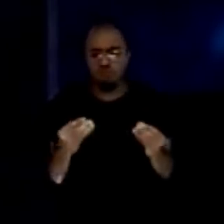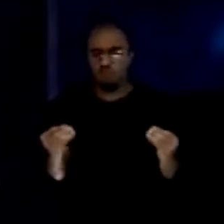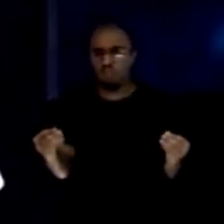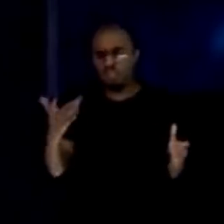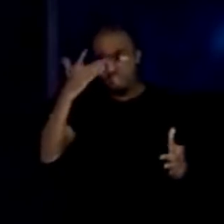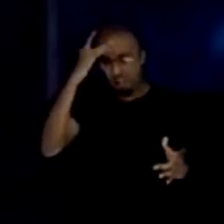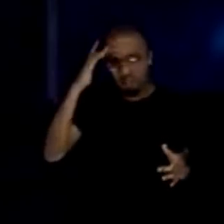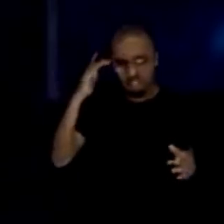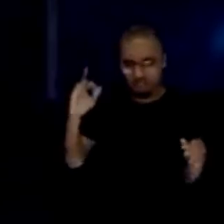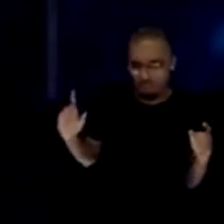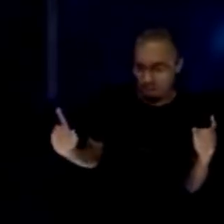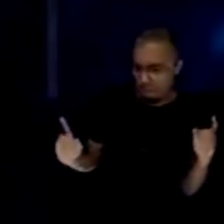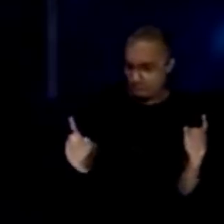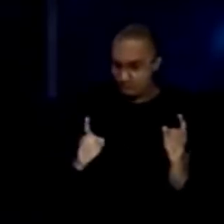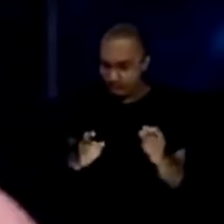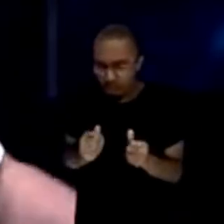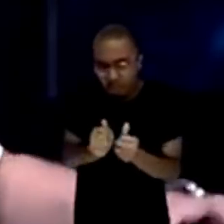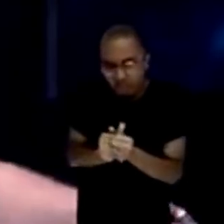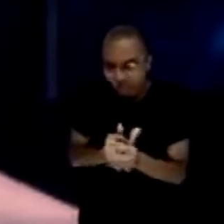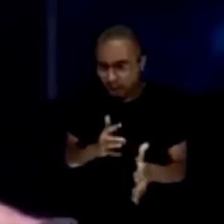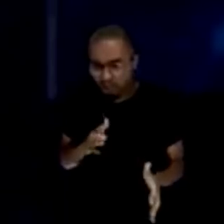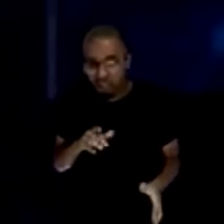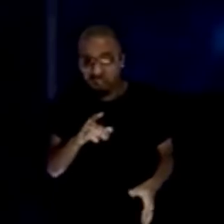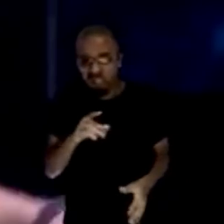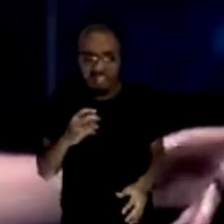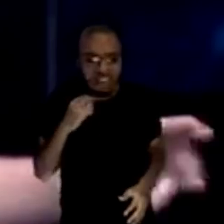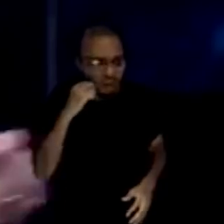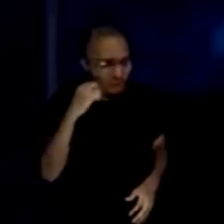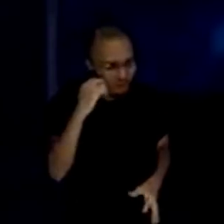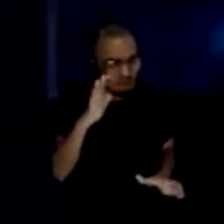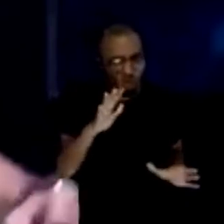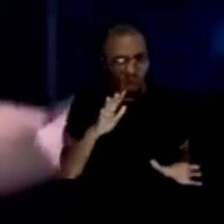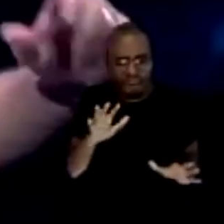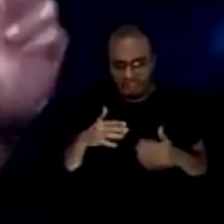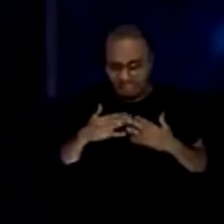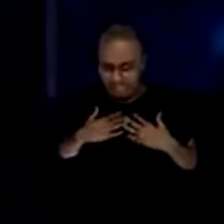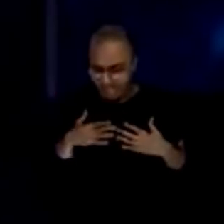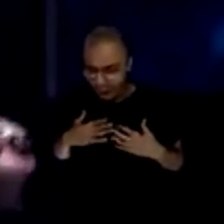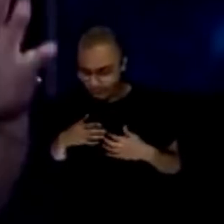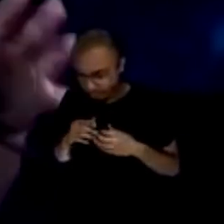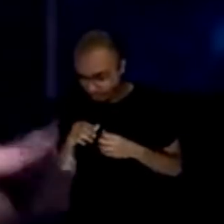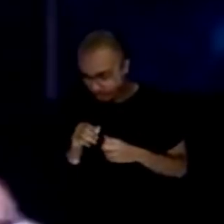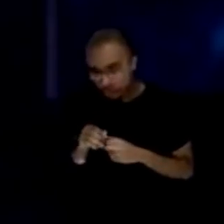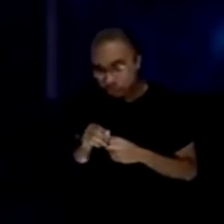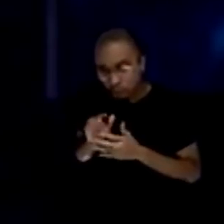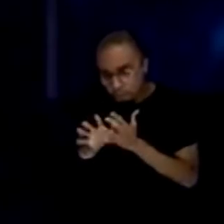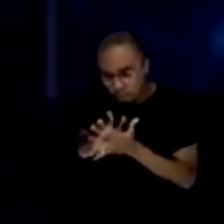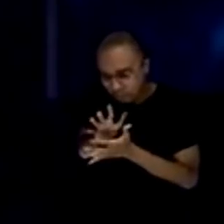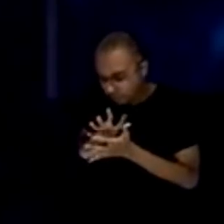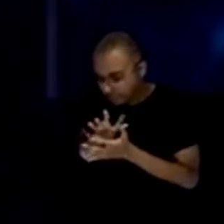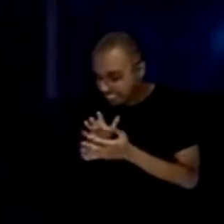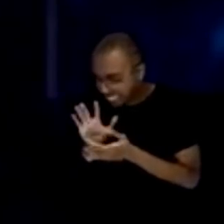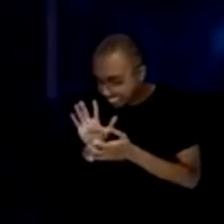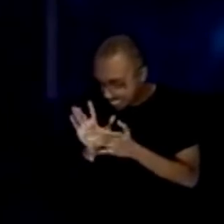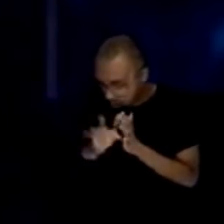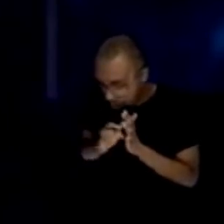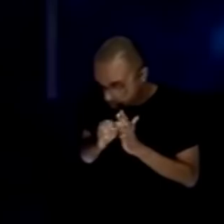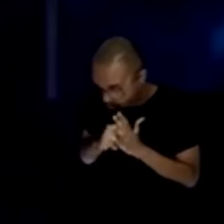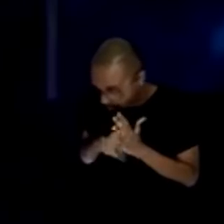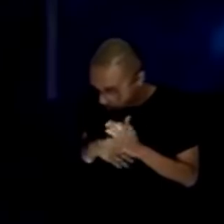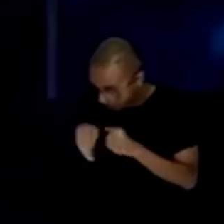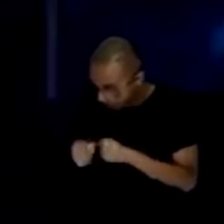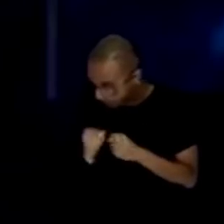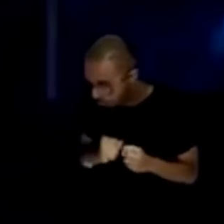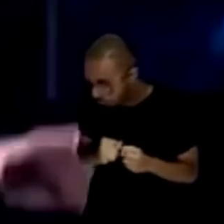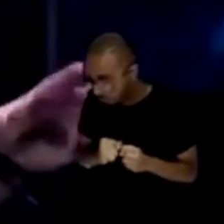Quando você estiver numa reunião na empresa e você vê as pessoas se levantando contra você, e você sabe que aquilo é uma perseguição, você sabe que aquilo ali é para a